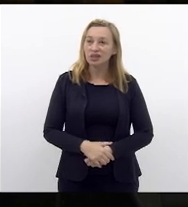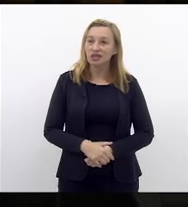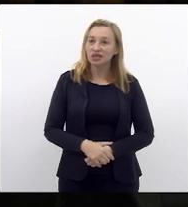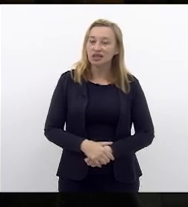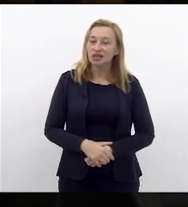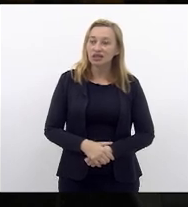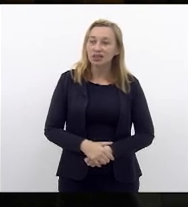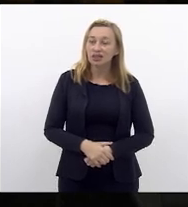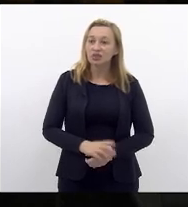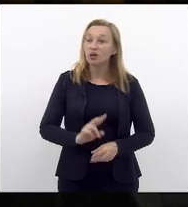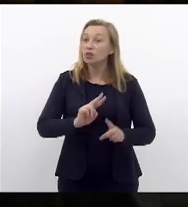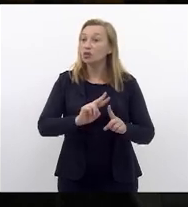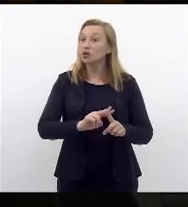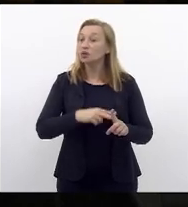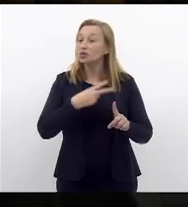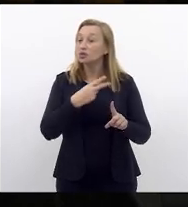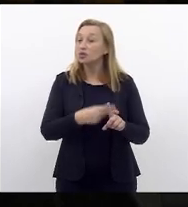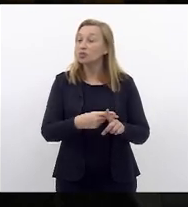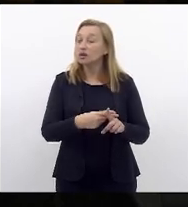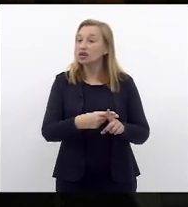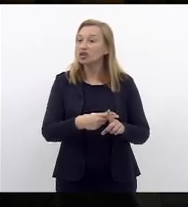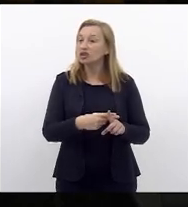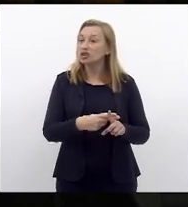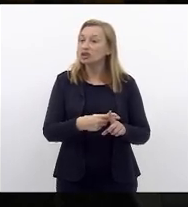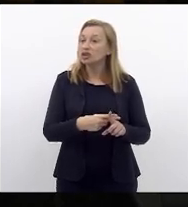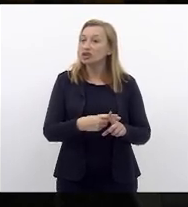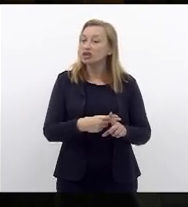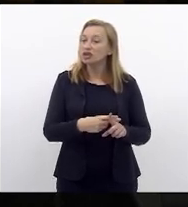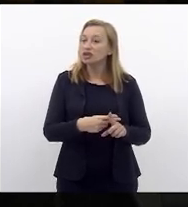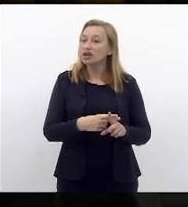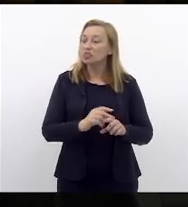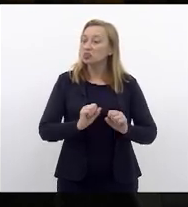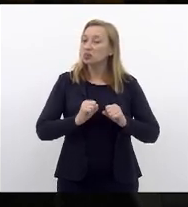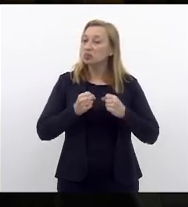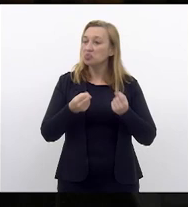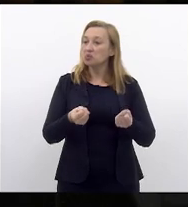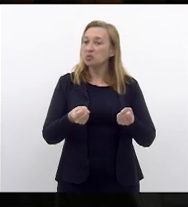uma dobradinha que era muito defendida,